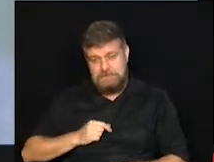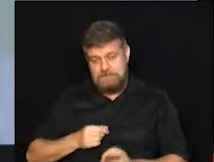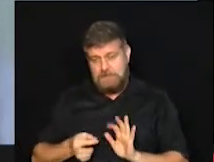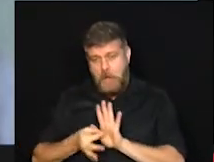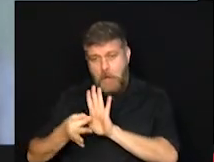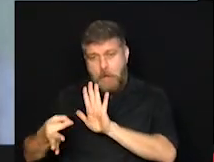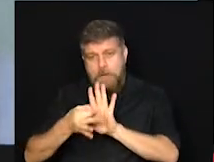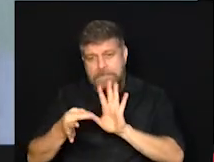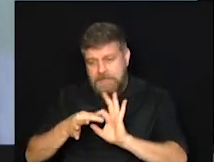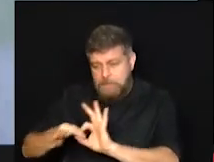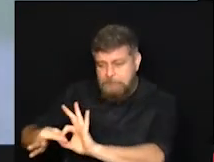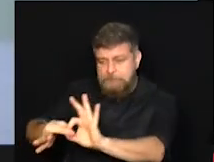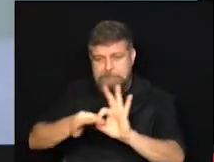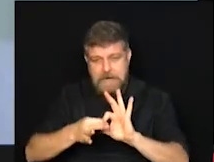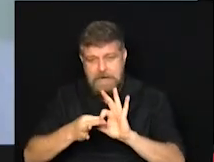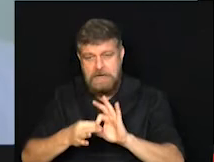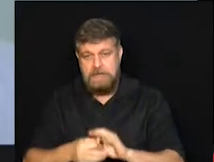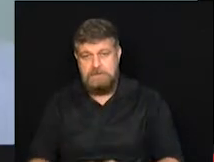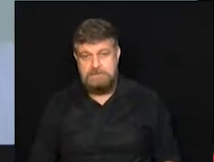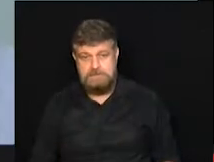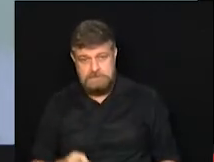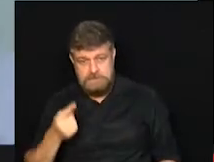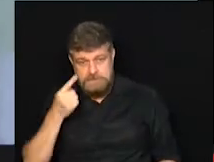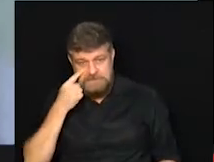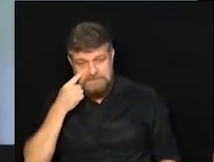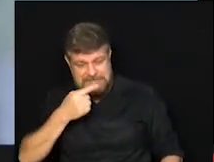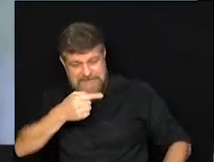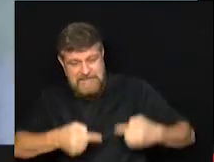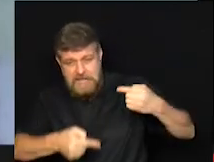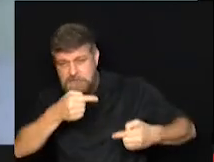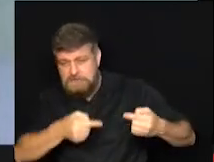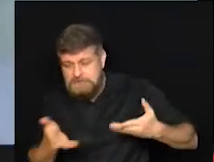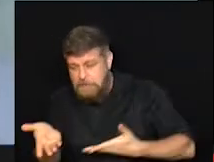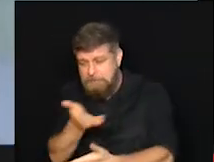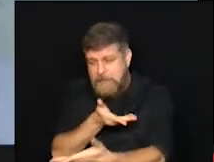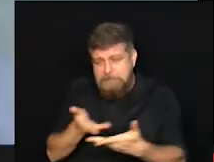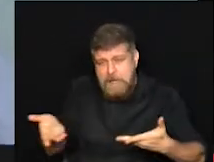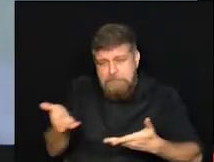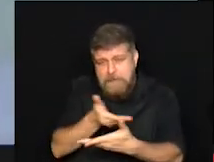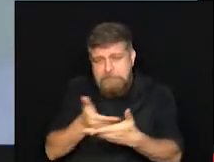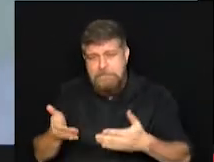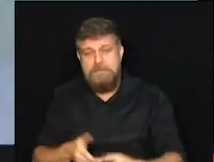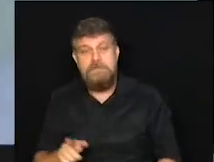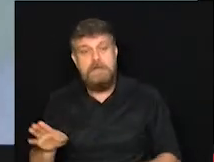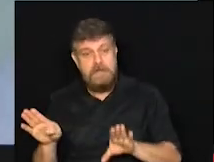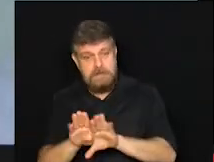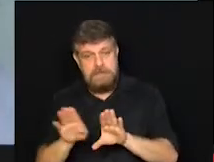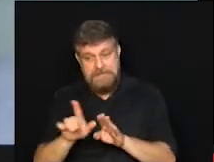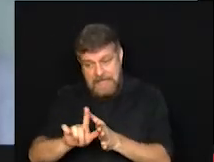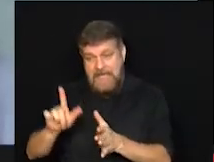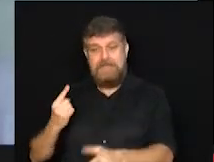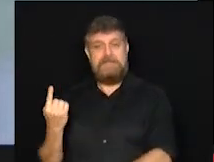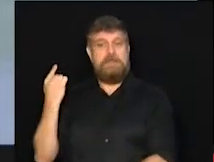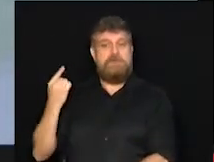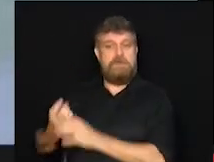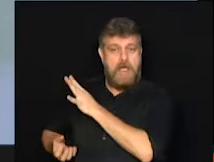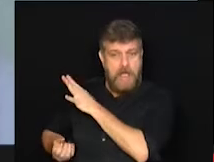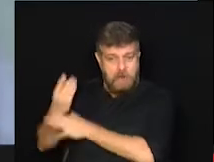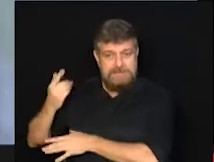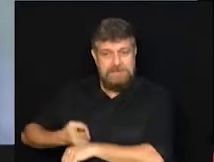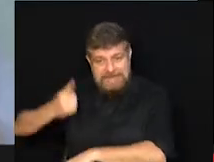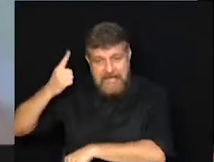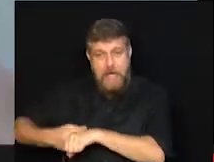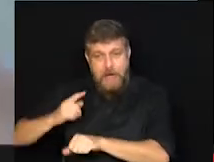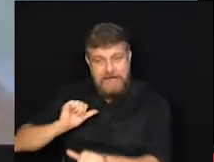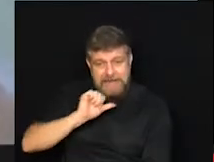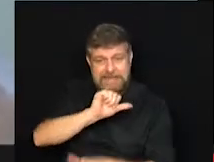Quando hoje nós vemos essa discussão em conjunto, há que se dizer que também também foi feita anteriormente na modificação.